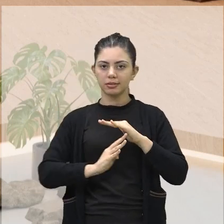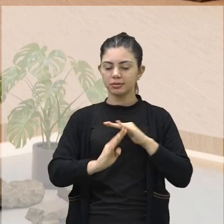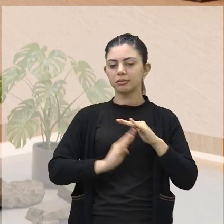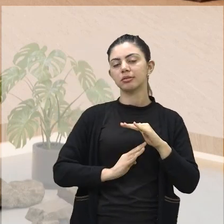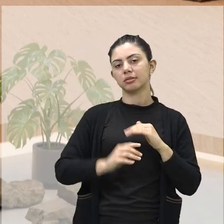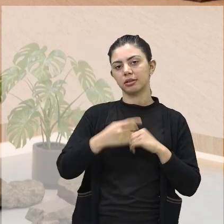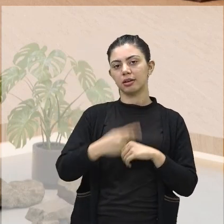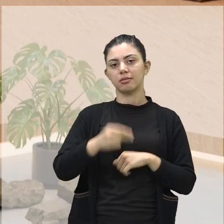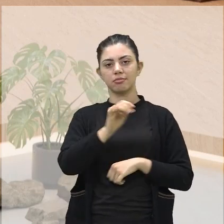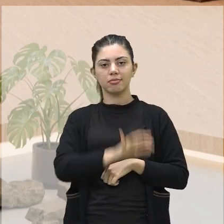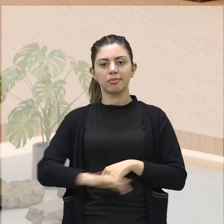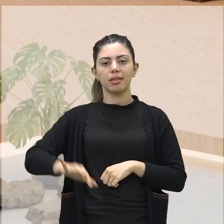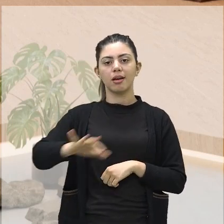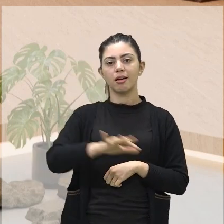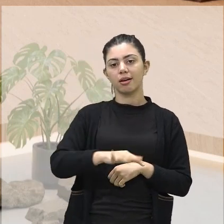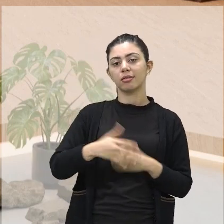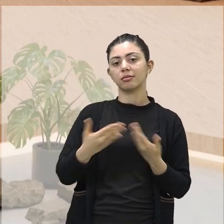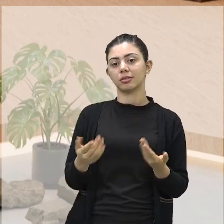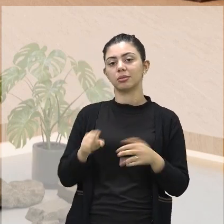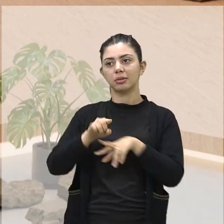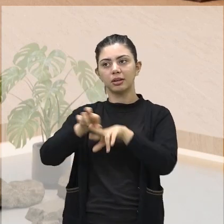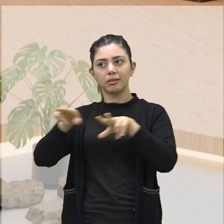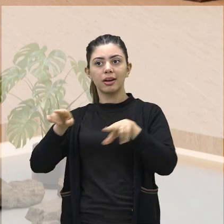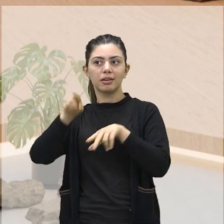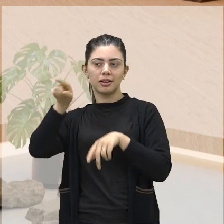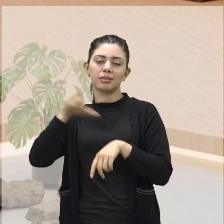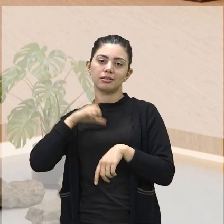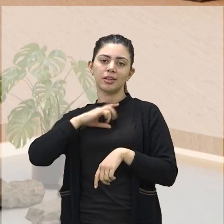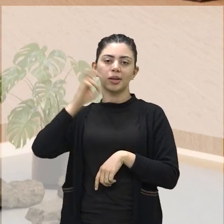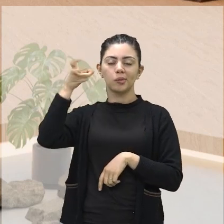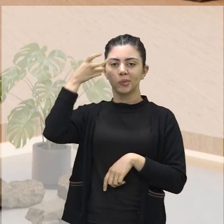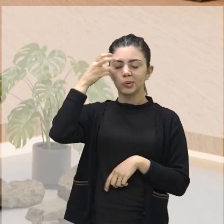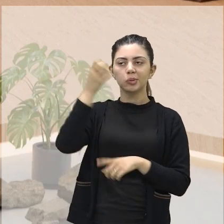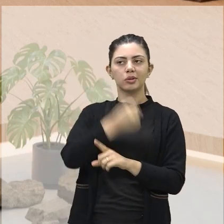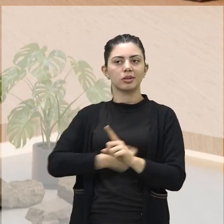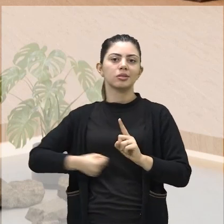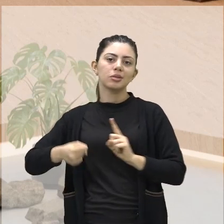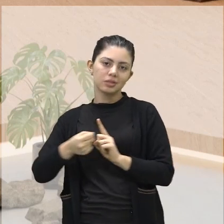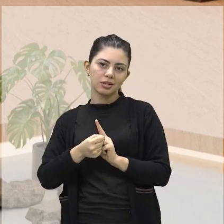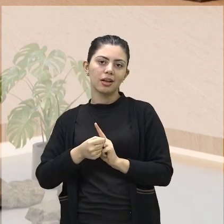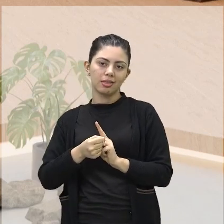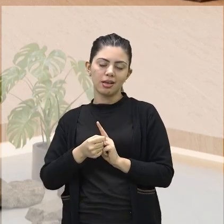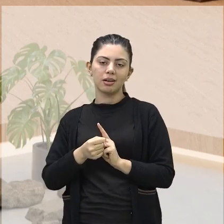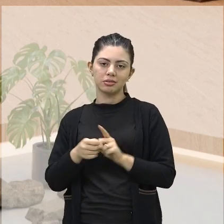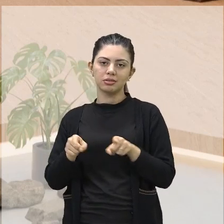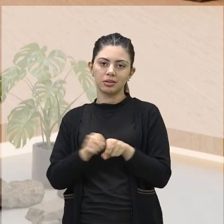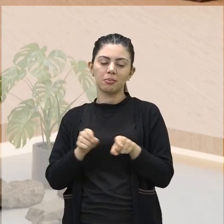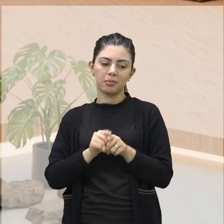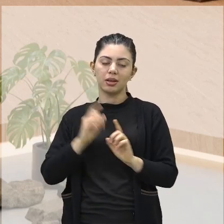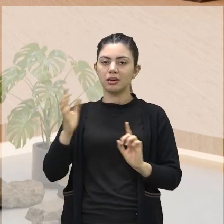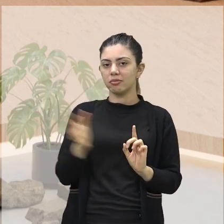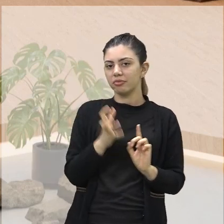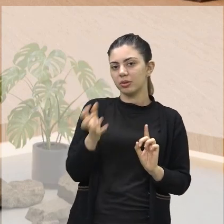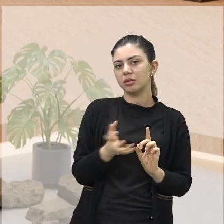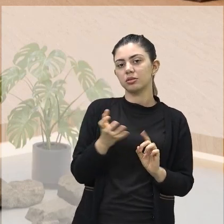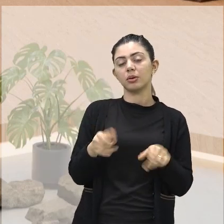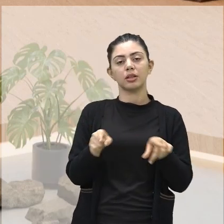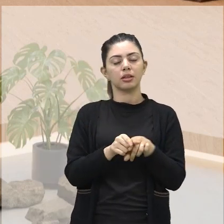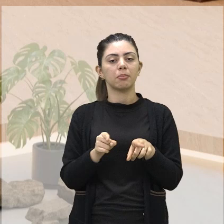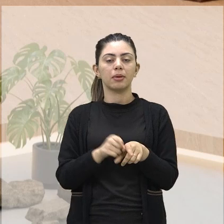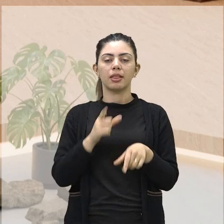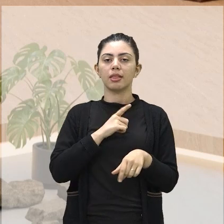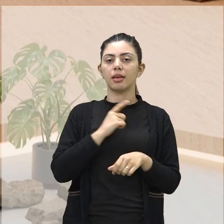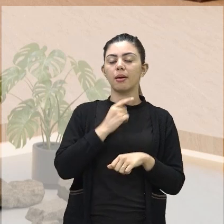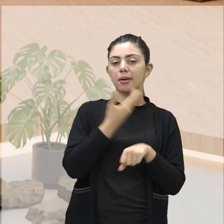que com eles trouxeram também a sua bagagem cultural e social, que juntamente com as práticas e